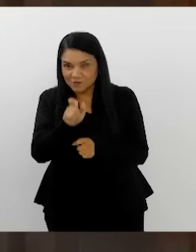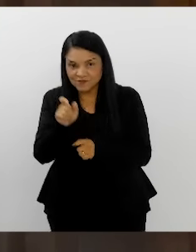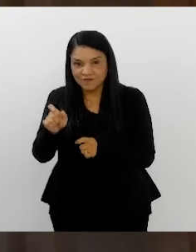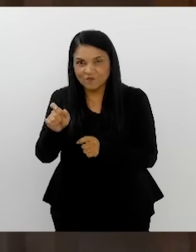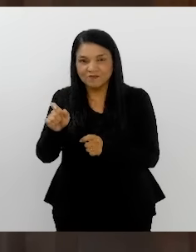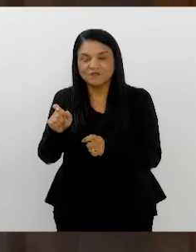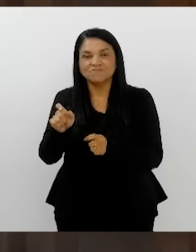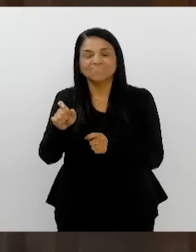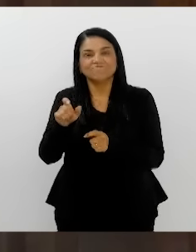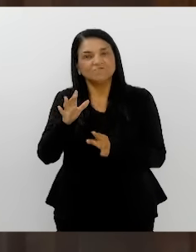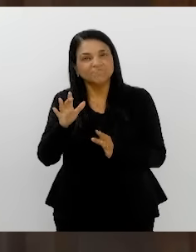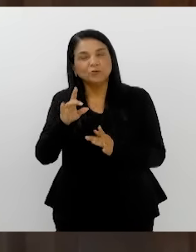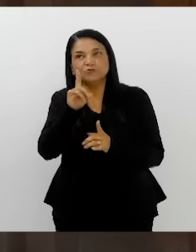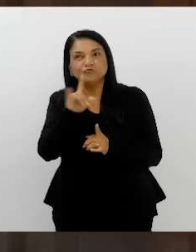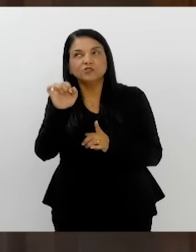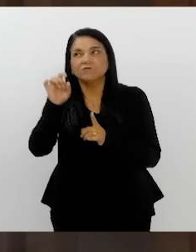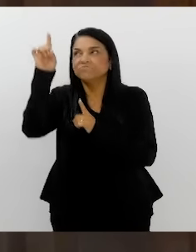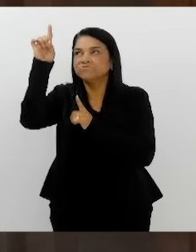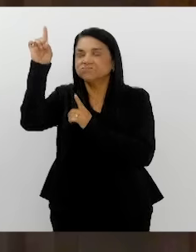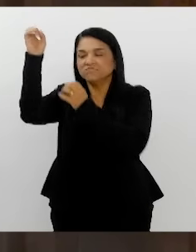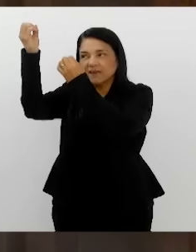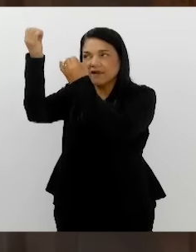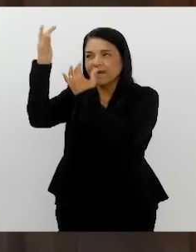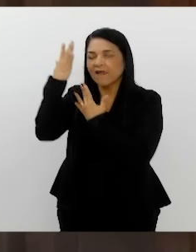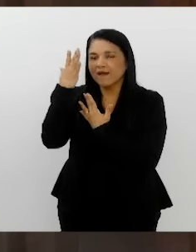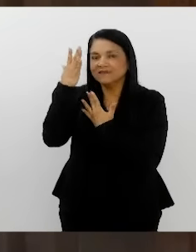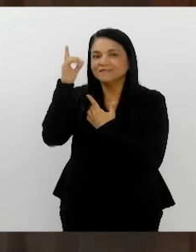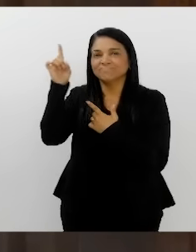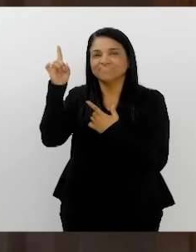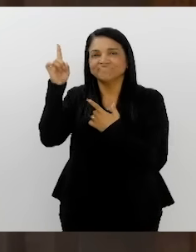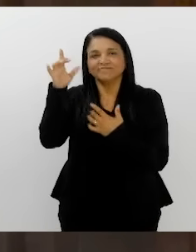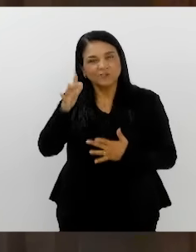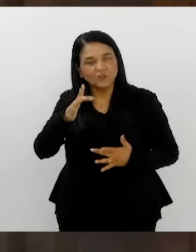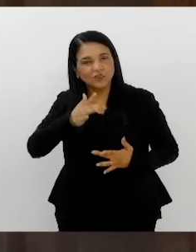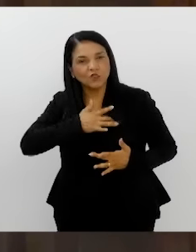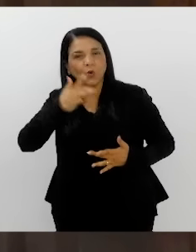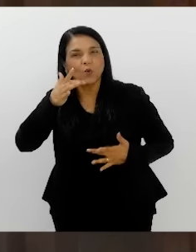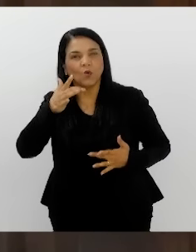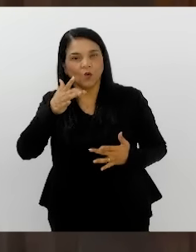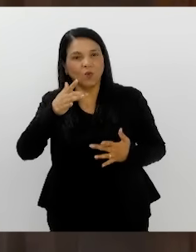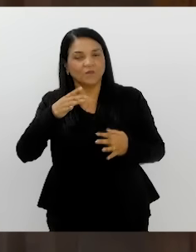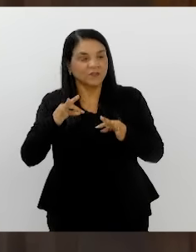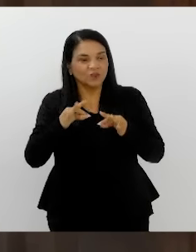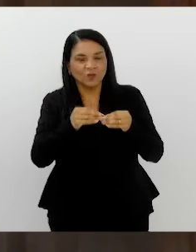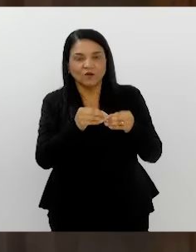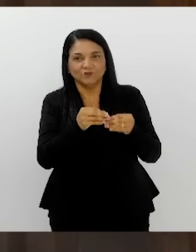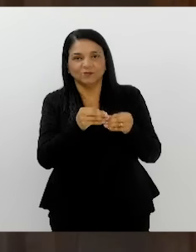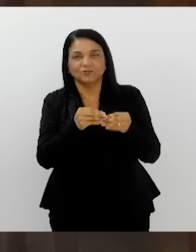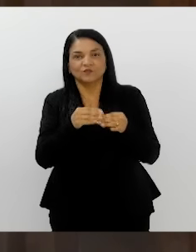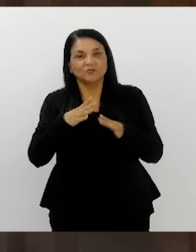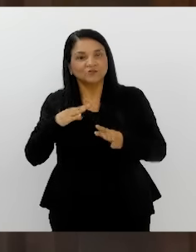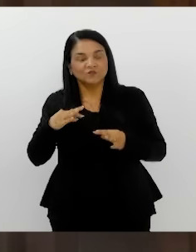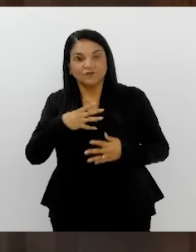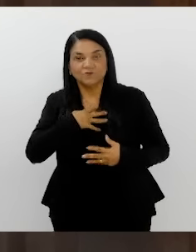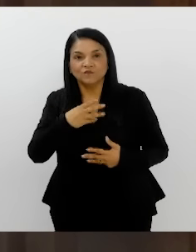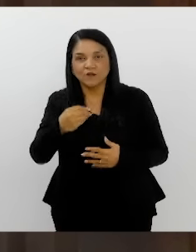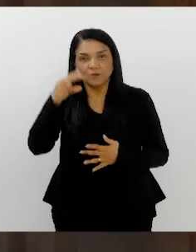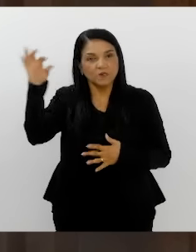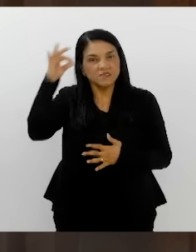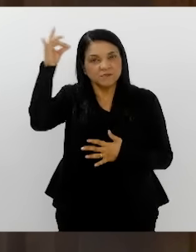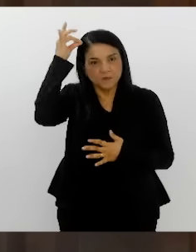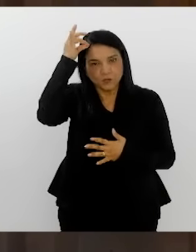tocados por uma graça toda especial que acompanha o nosso fundador. Todos aqui são filhos espirituais dele.